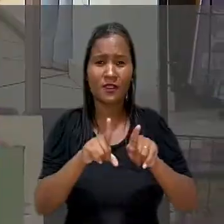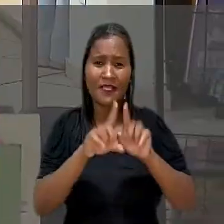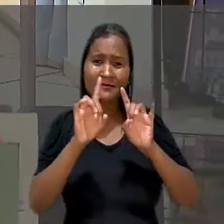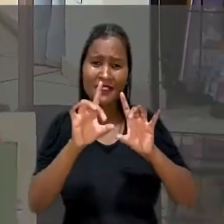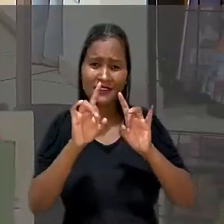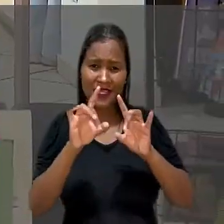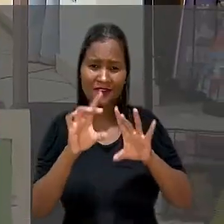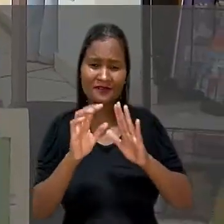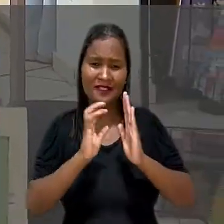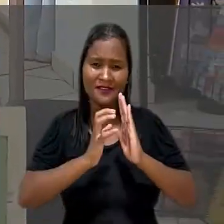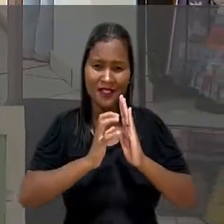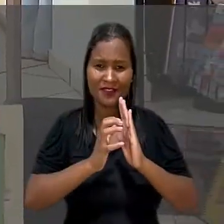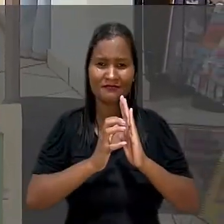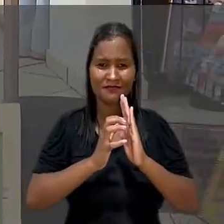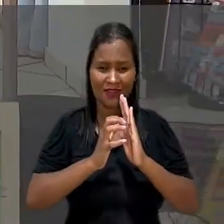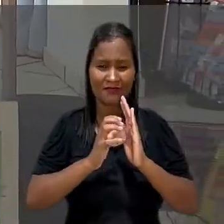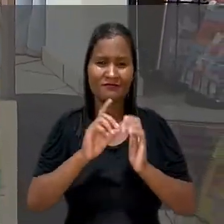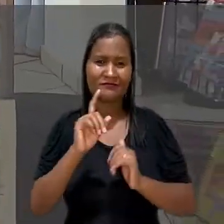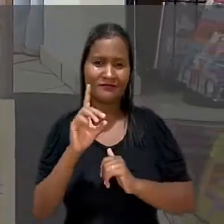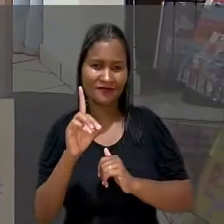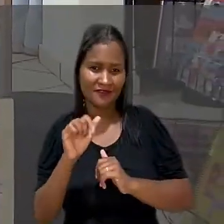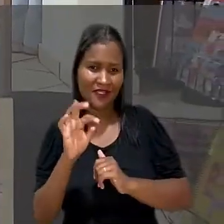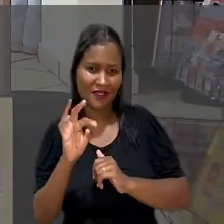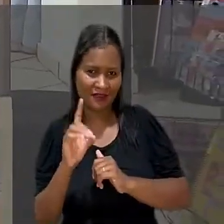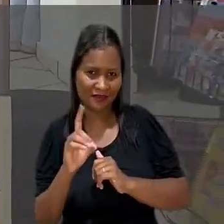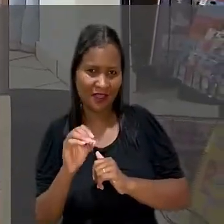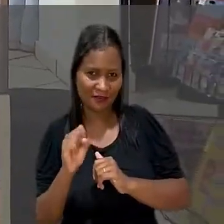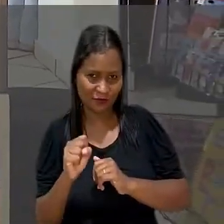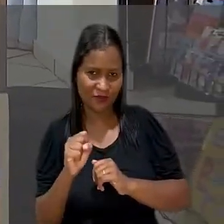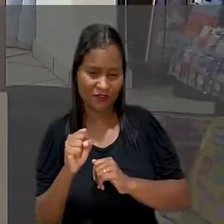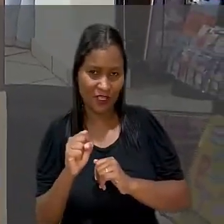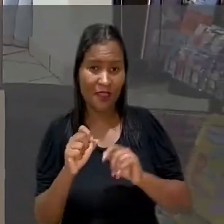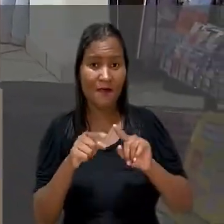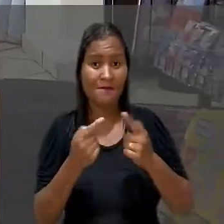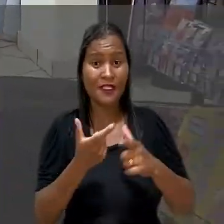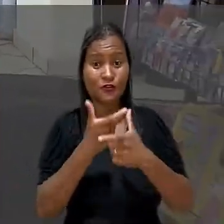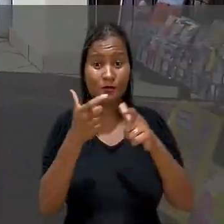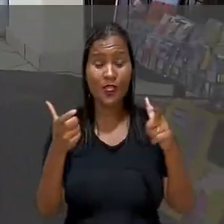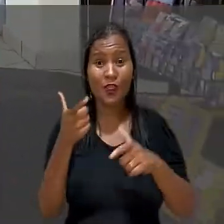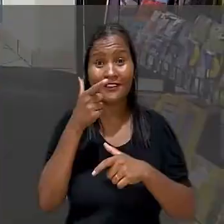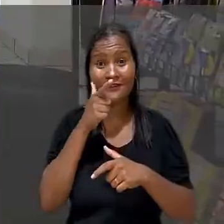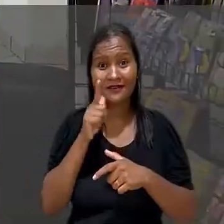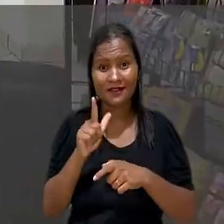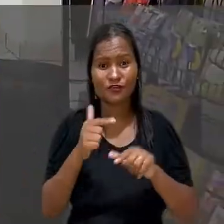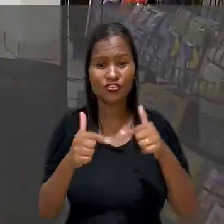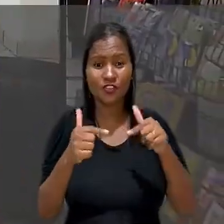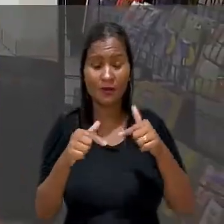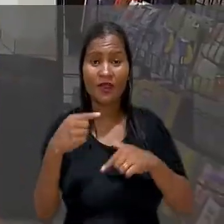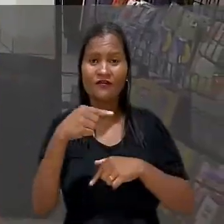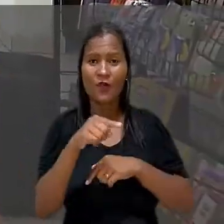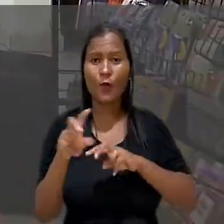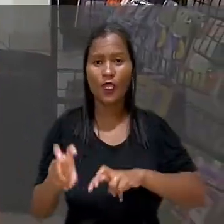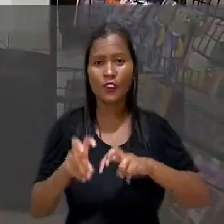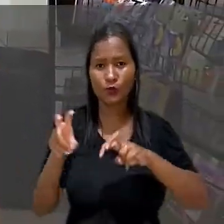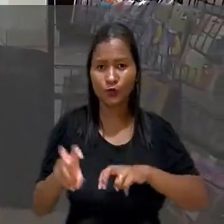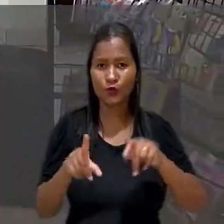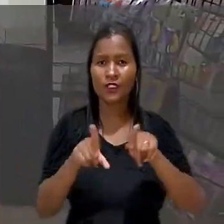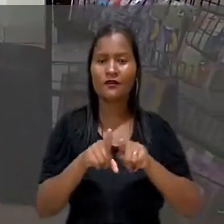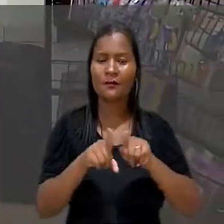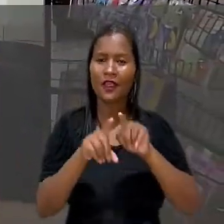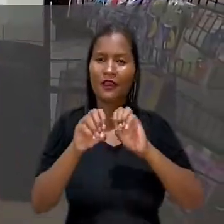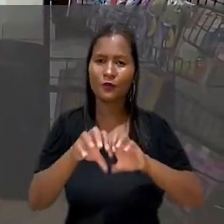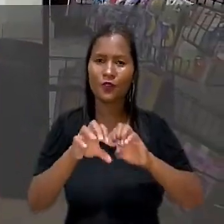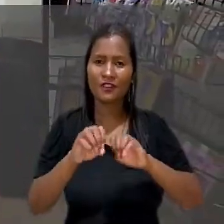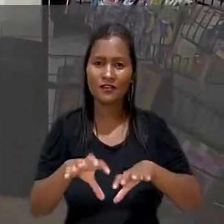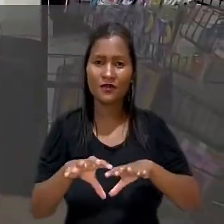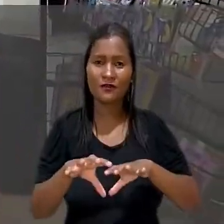e especialistas em Big Data. Entretanto, os maiores ganhos absolutos em empregos virão da agricultura e